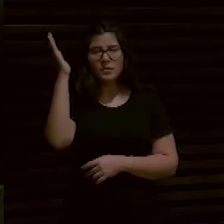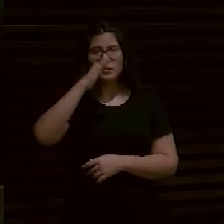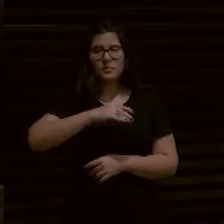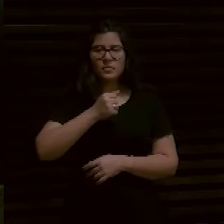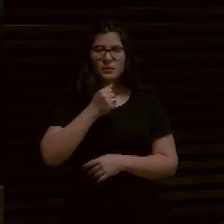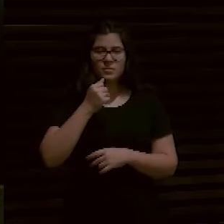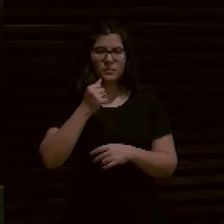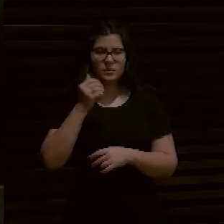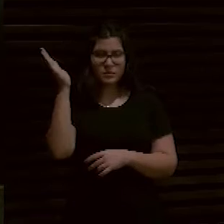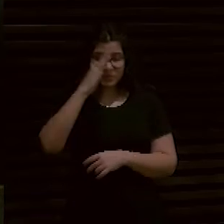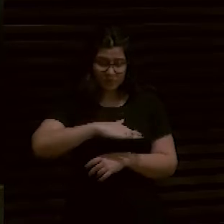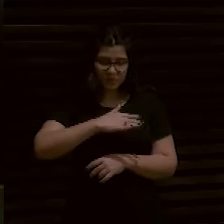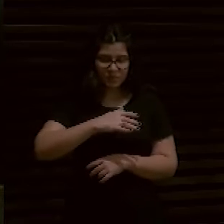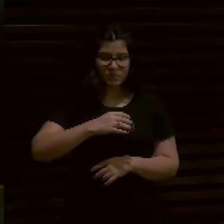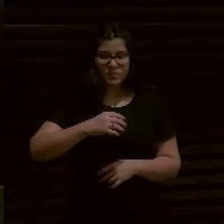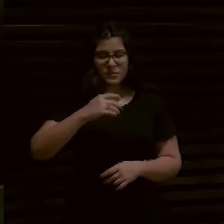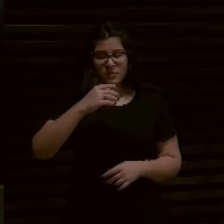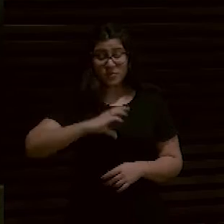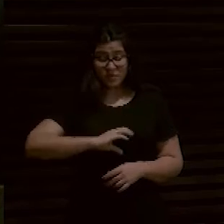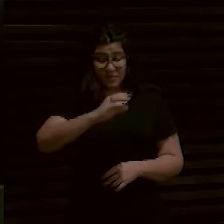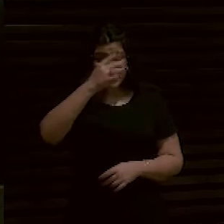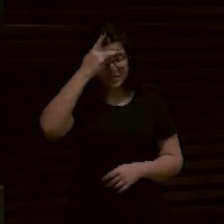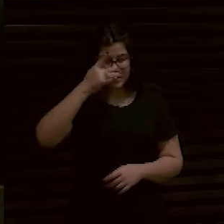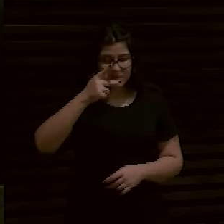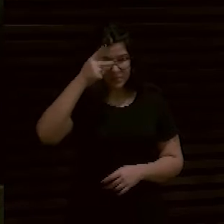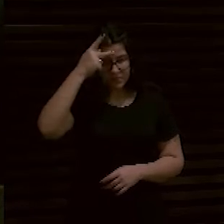si, que confia na humanidade.